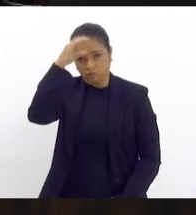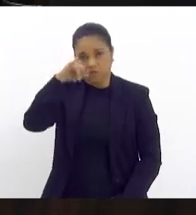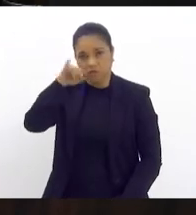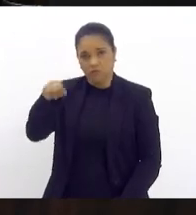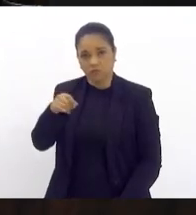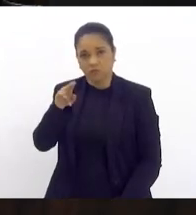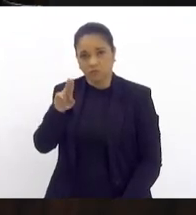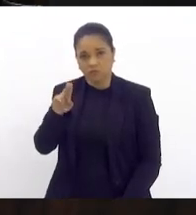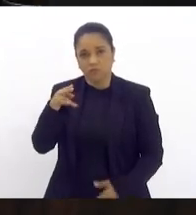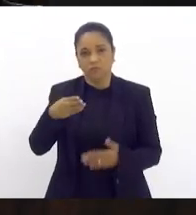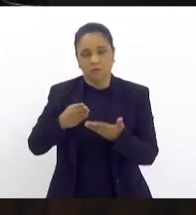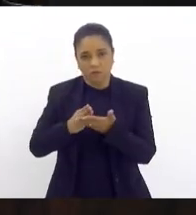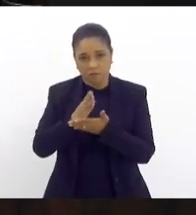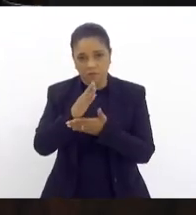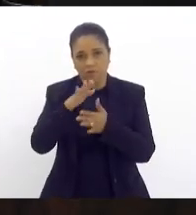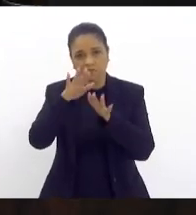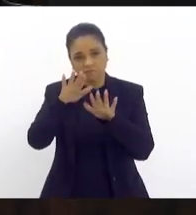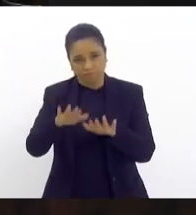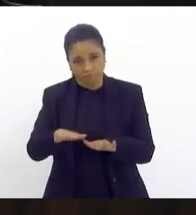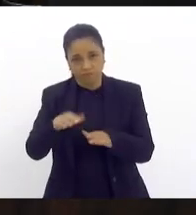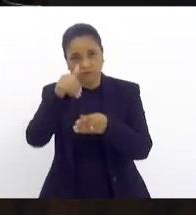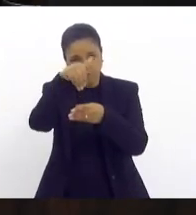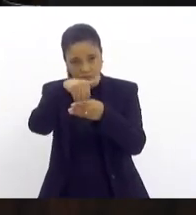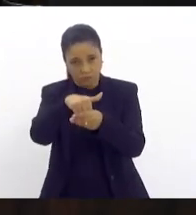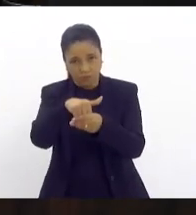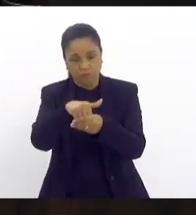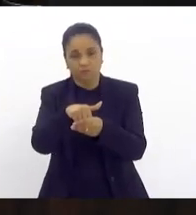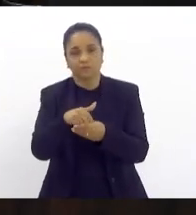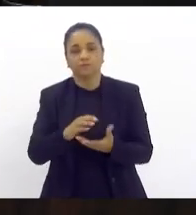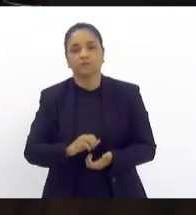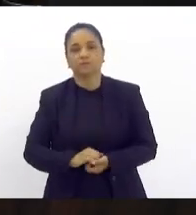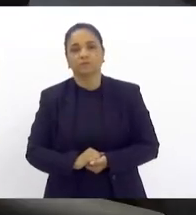senhores que aprovam permaneça Como estão aprovado